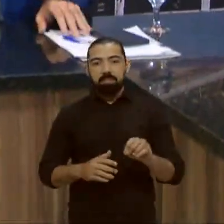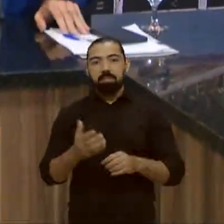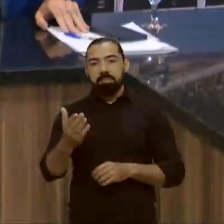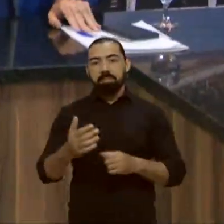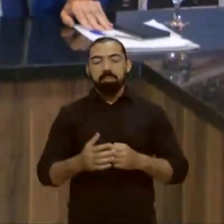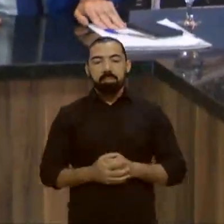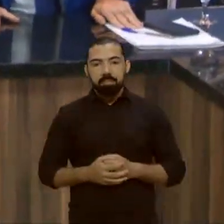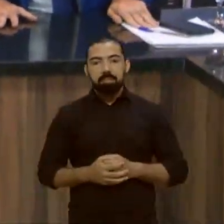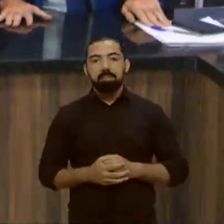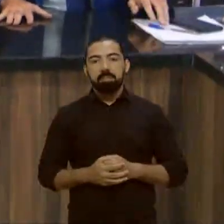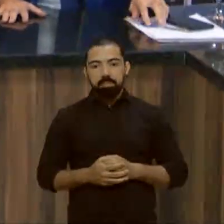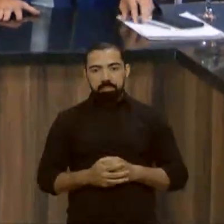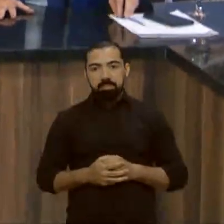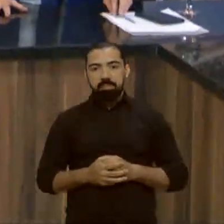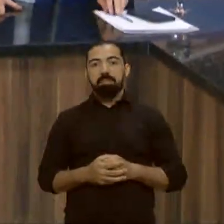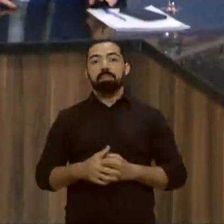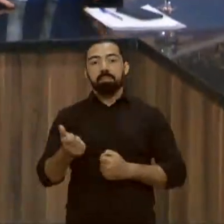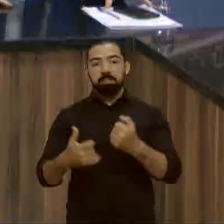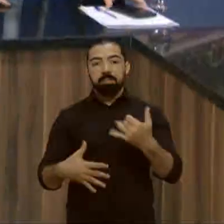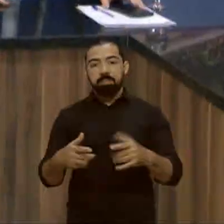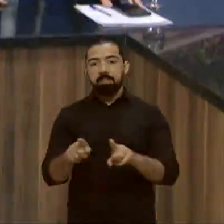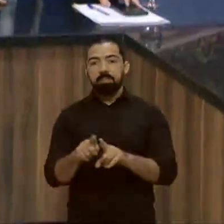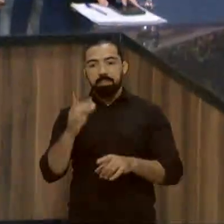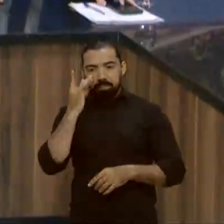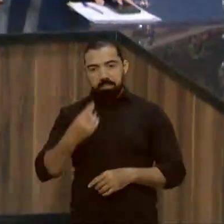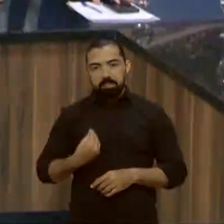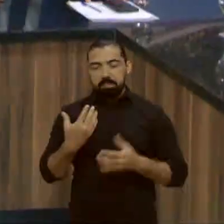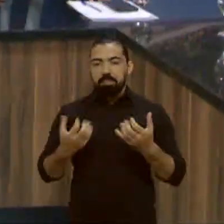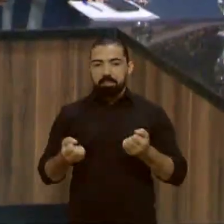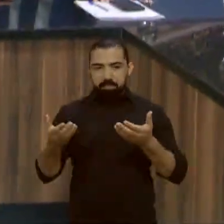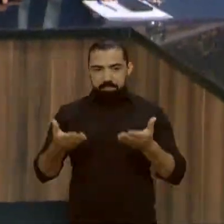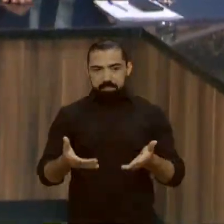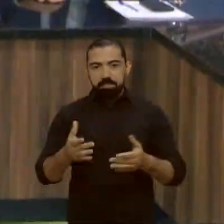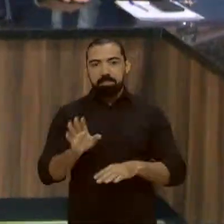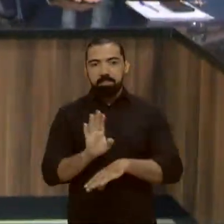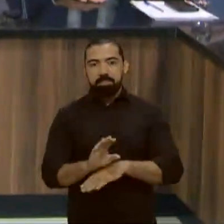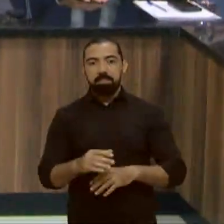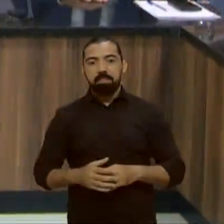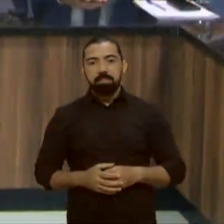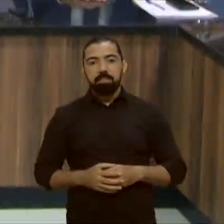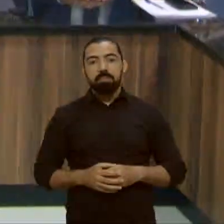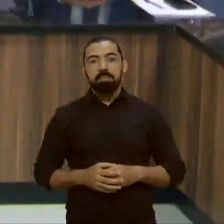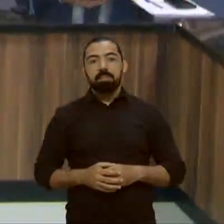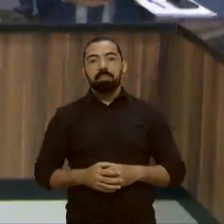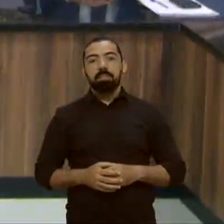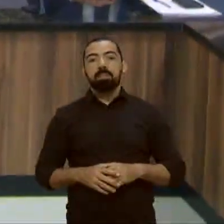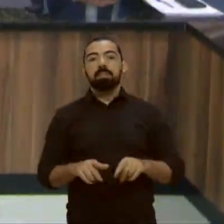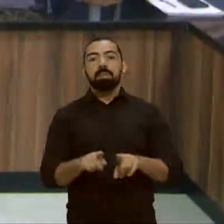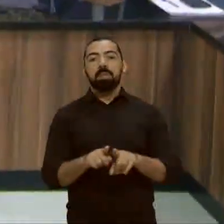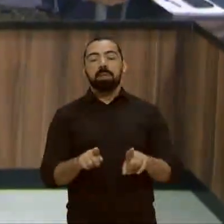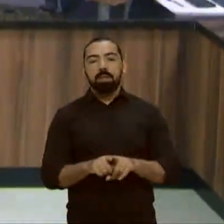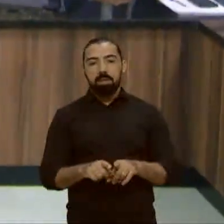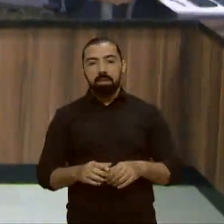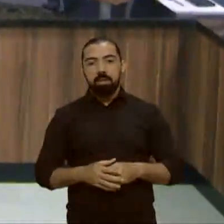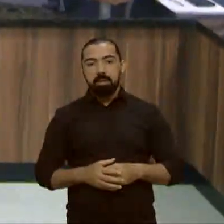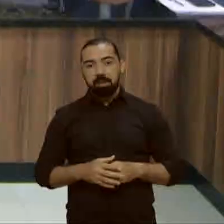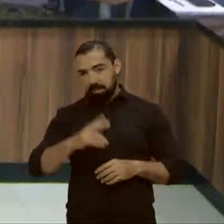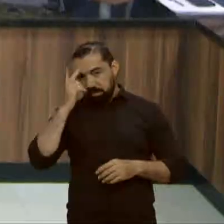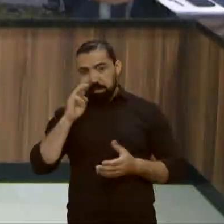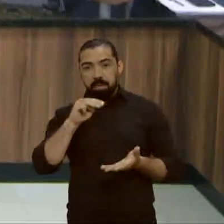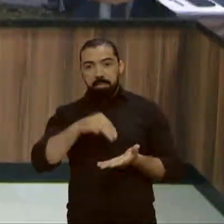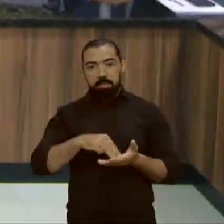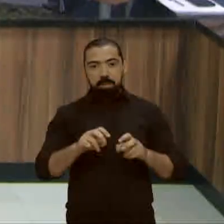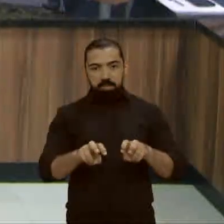Vasconcelos, suas considerações iniciais e sua disponibilidade também aqui na tarde de hoje. Iremos ouvir daqui a pouquinho todos os demais membros da